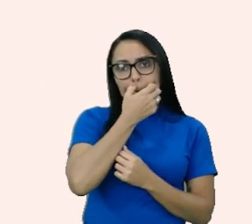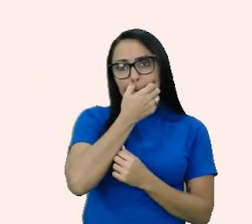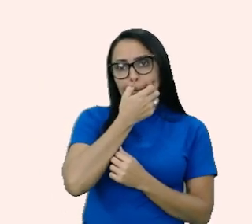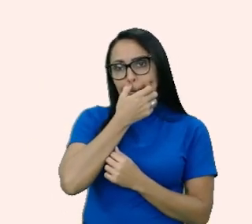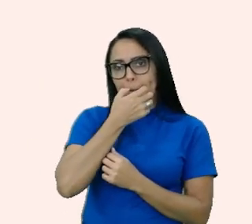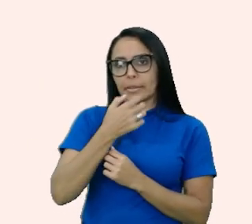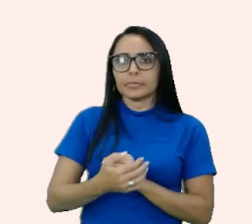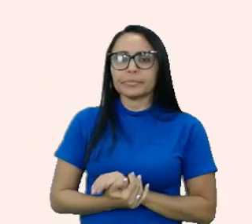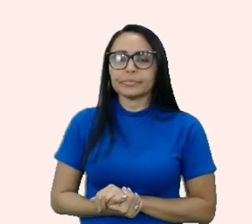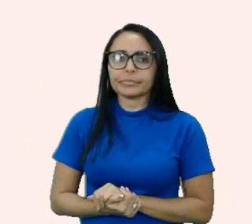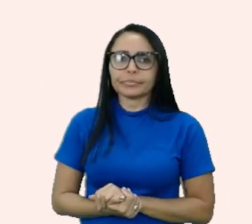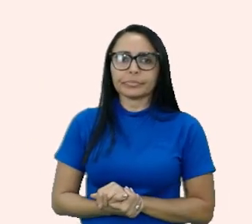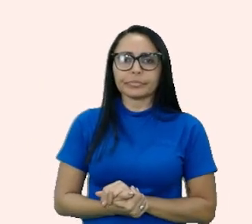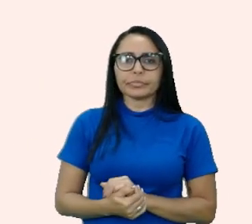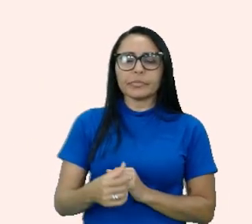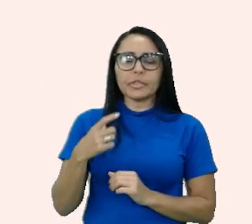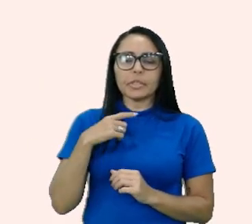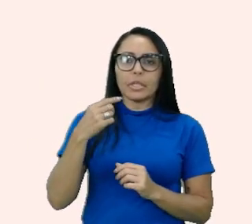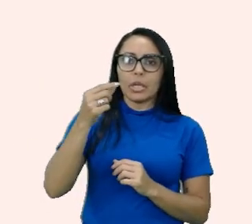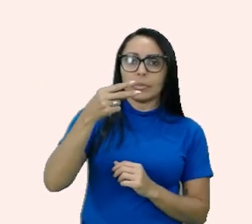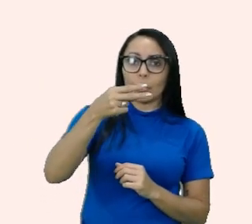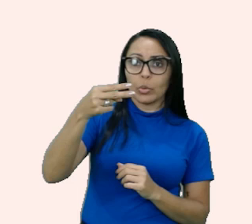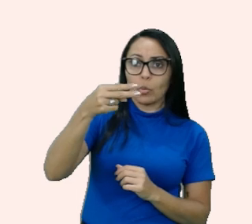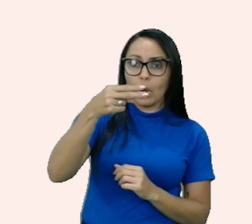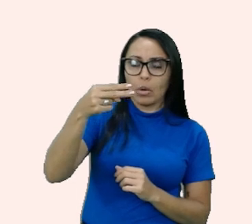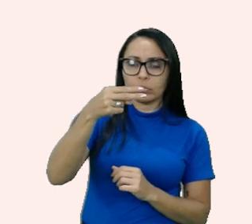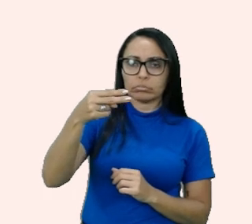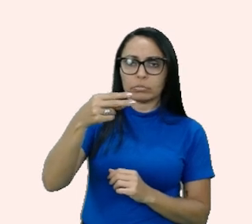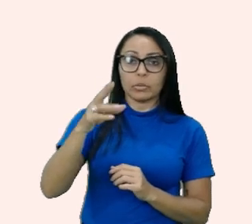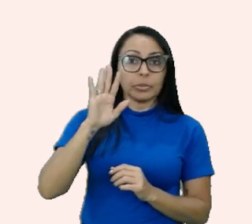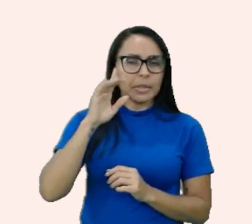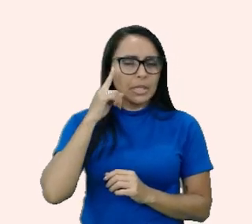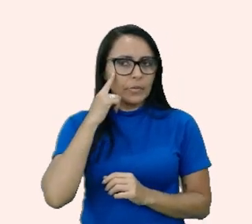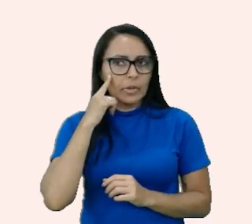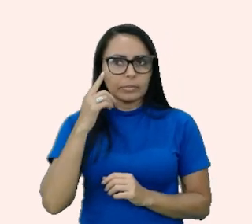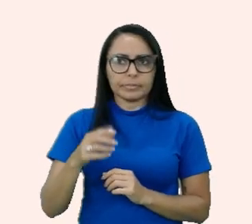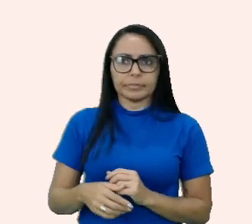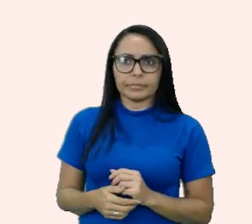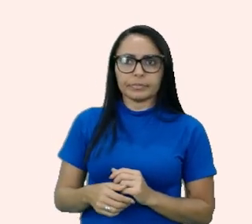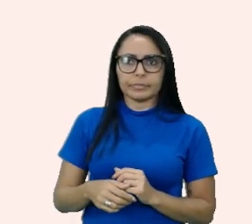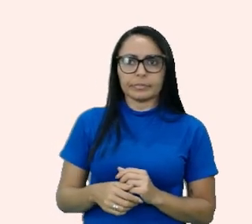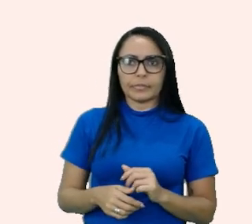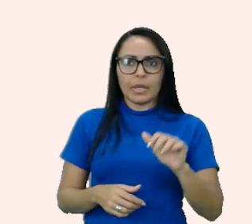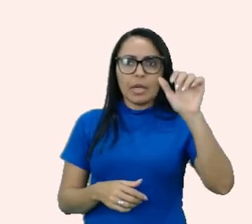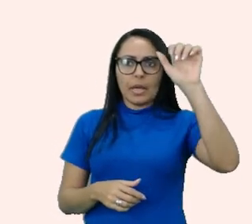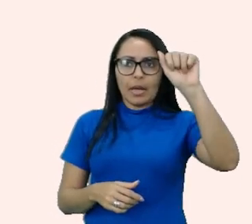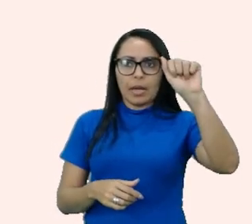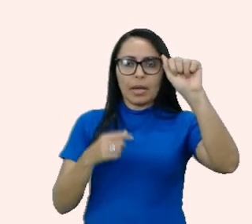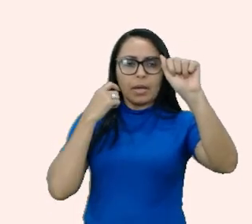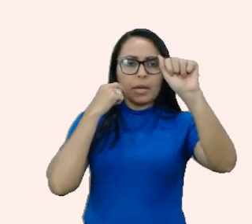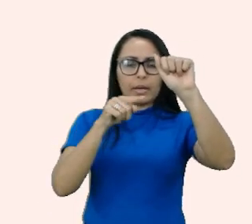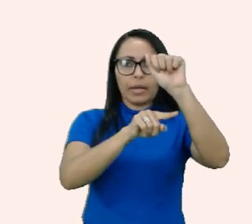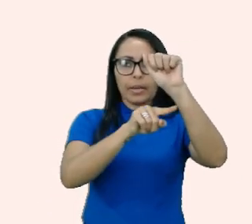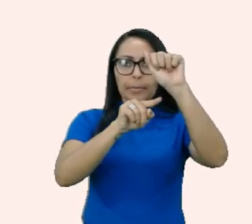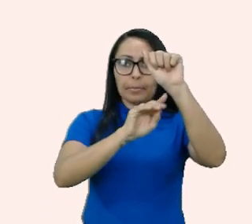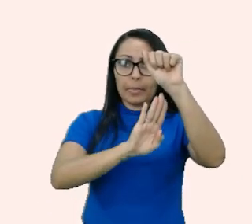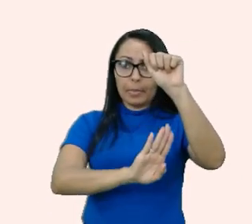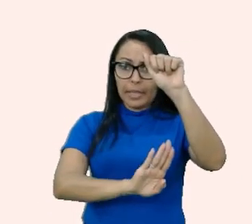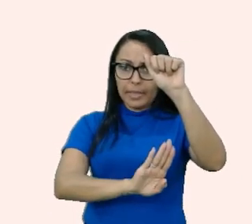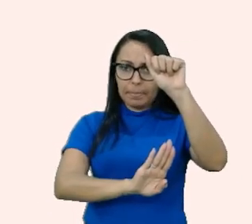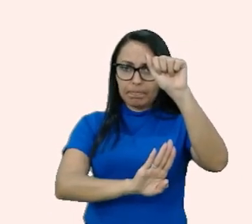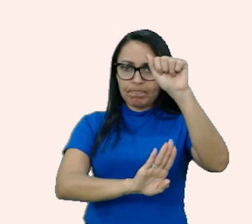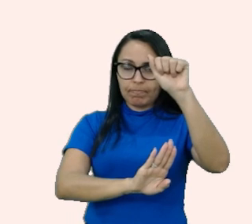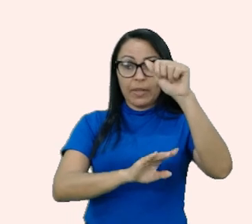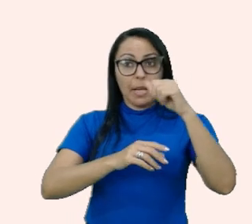razões que têm ali o símbolo de igualdade entre elas. Observe, A está para B, é a primeira